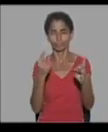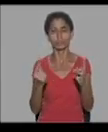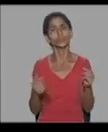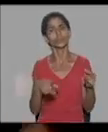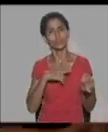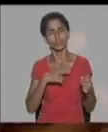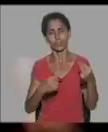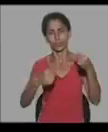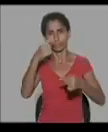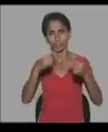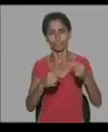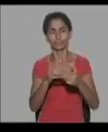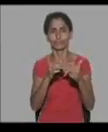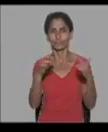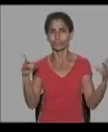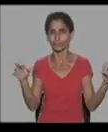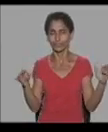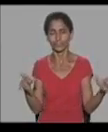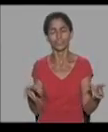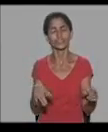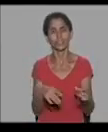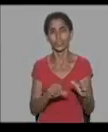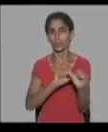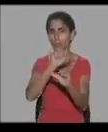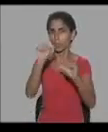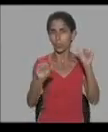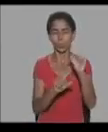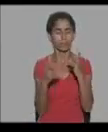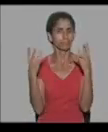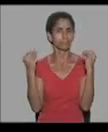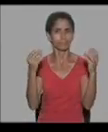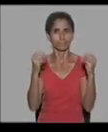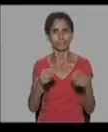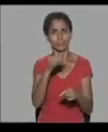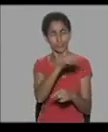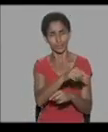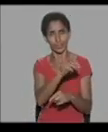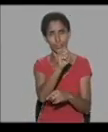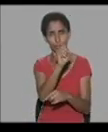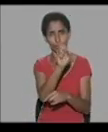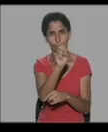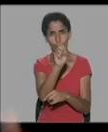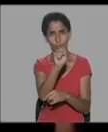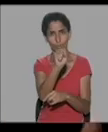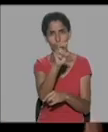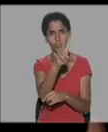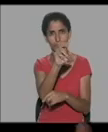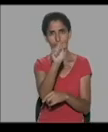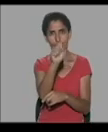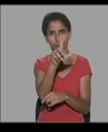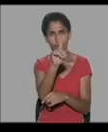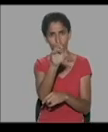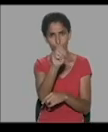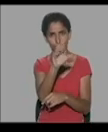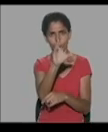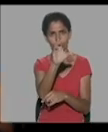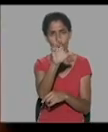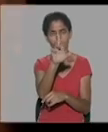dizer, era uma coisa... Dudu também revolucionou. Revolucionou. Né? Então você tinha Oswaldo Cruz, um tremendo de um